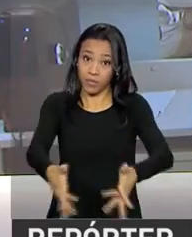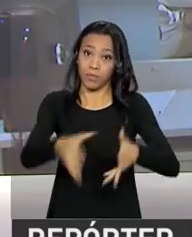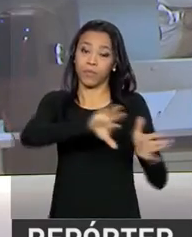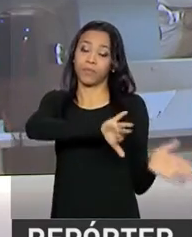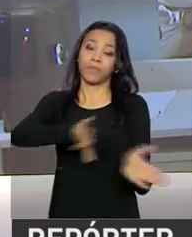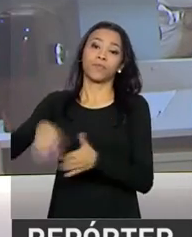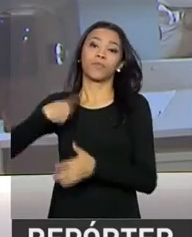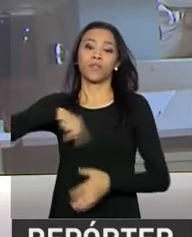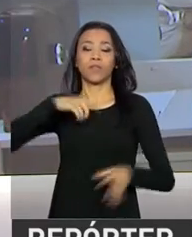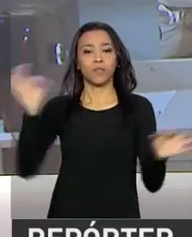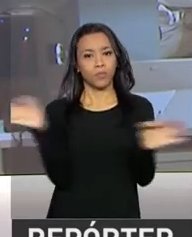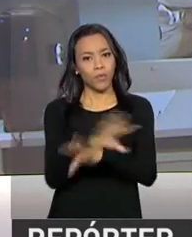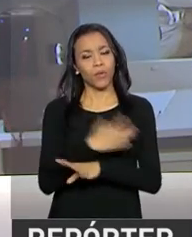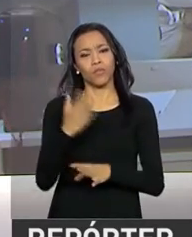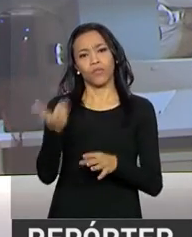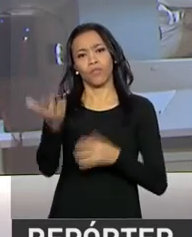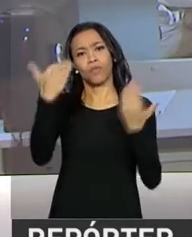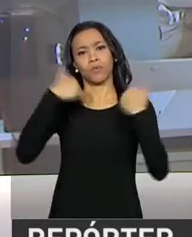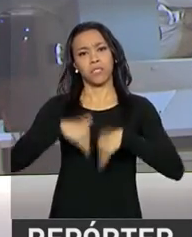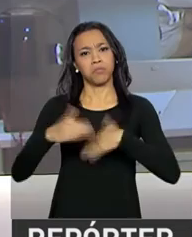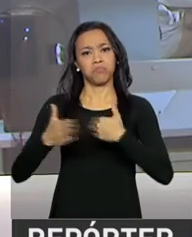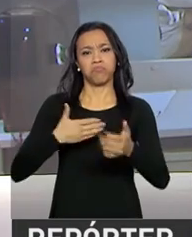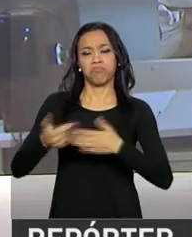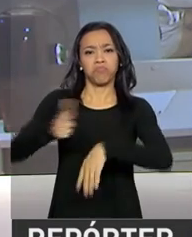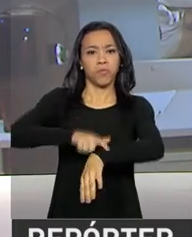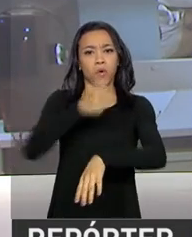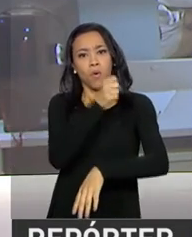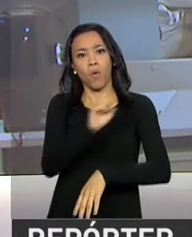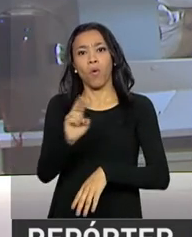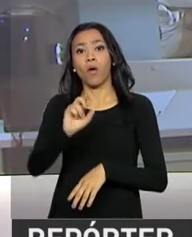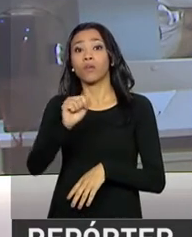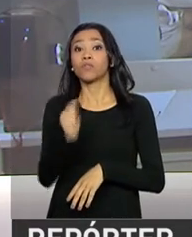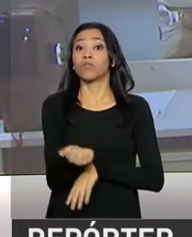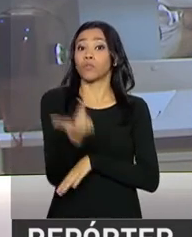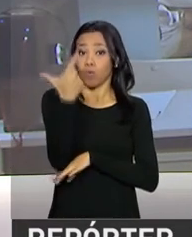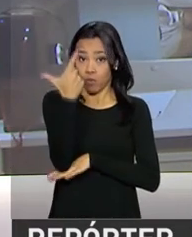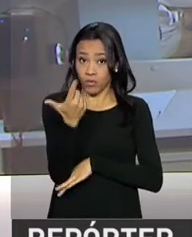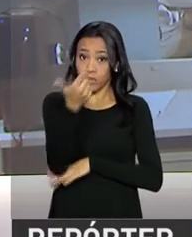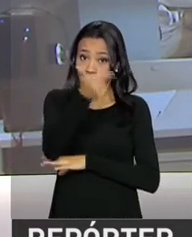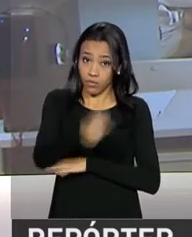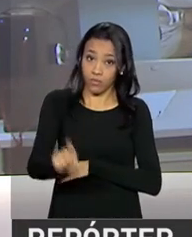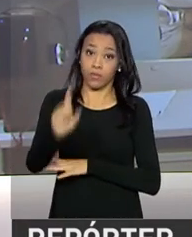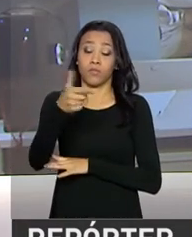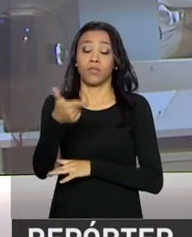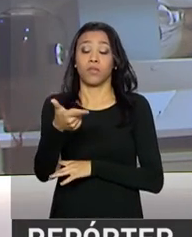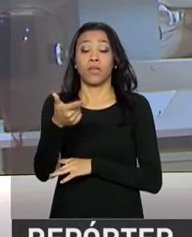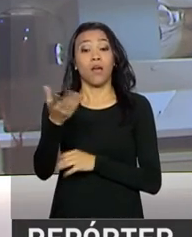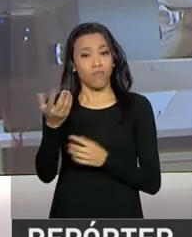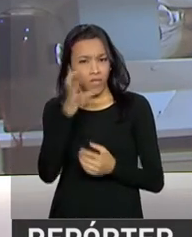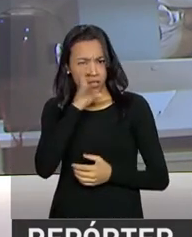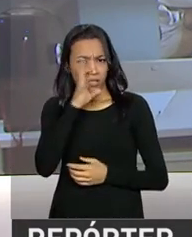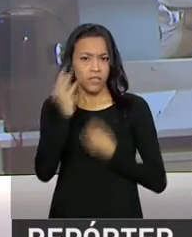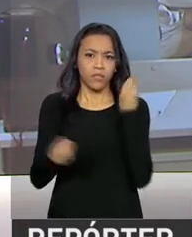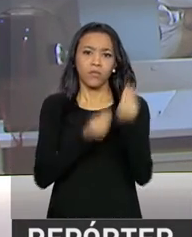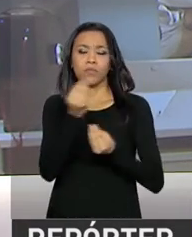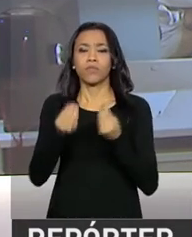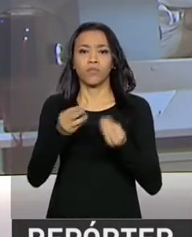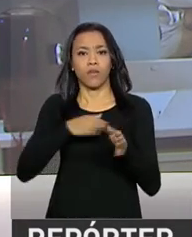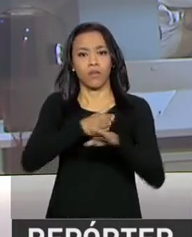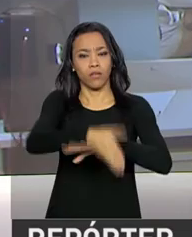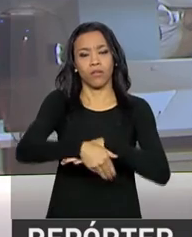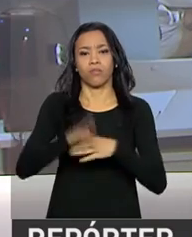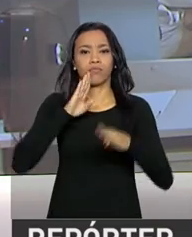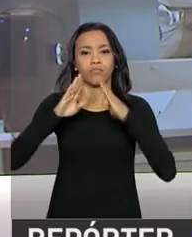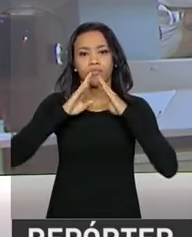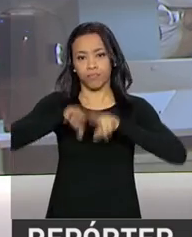nós ficamos por aqui voltamos a qualquer momento ou ao meio-dia na próxima edição do repórter nbr acompanhe também as novidades em